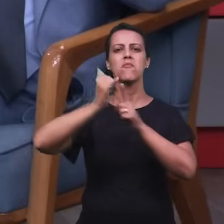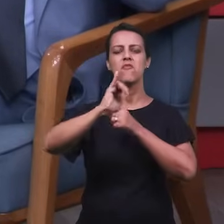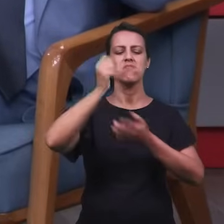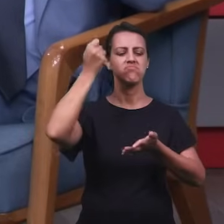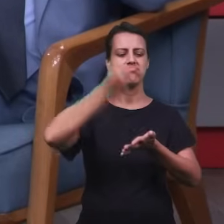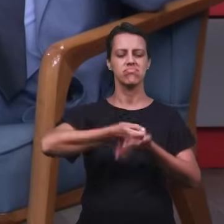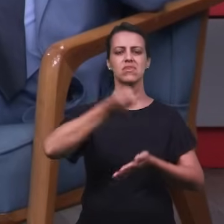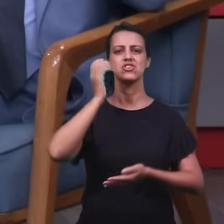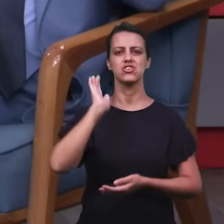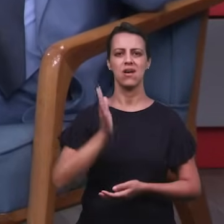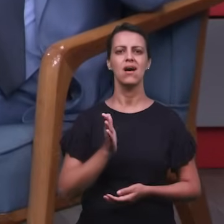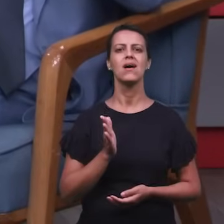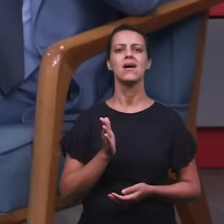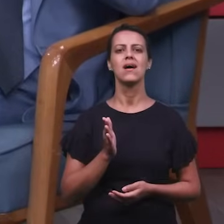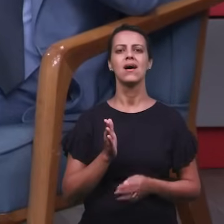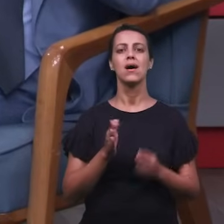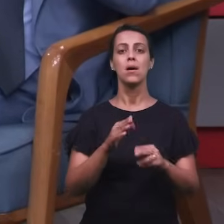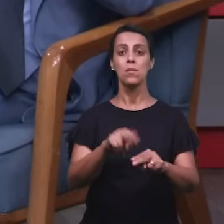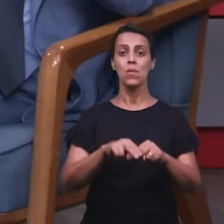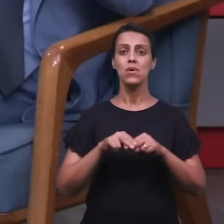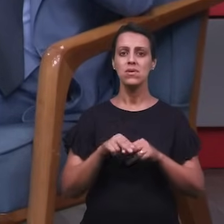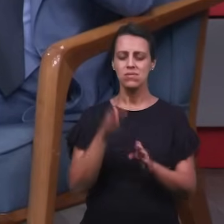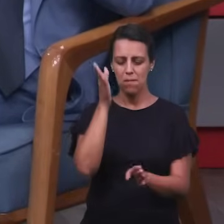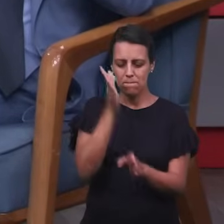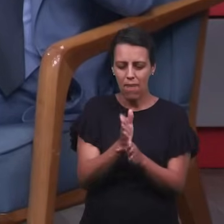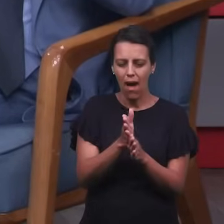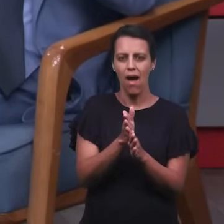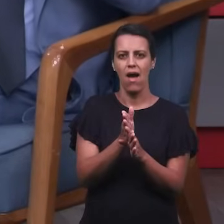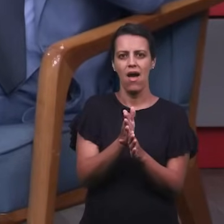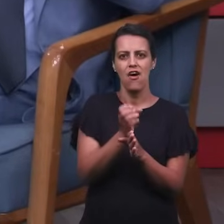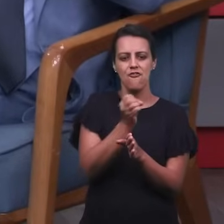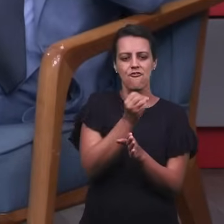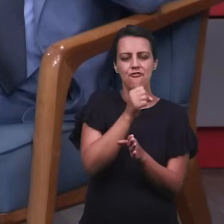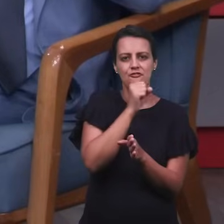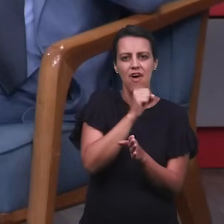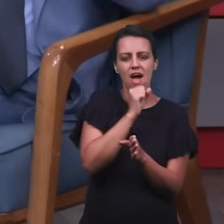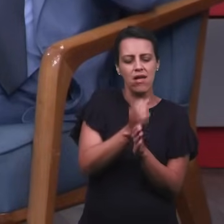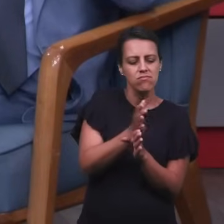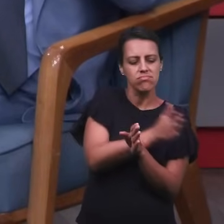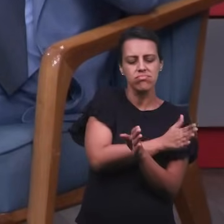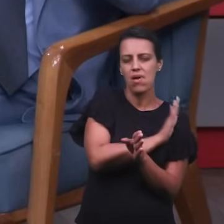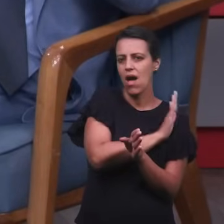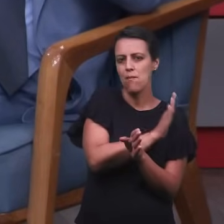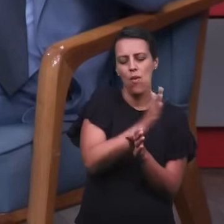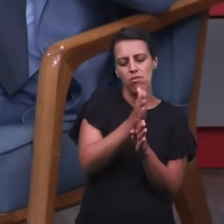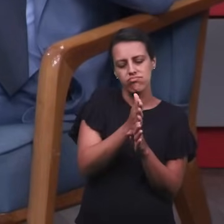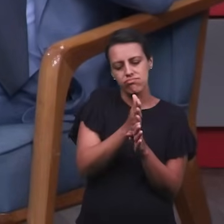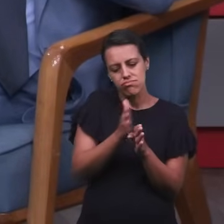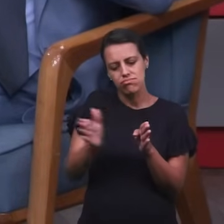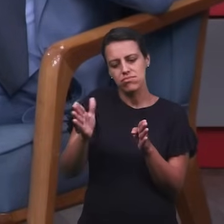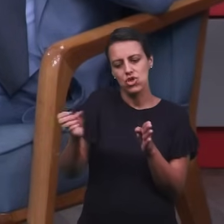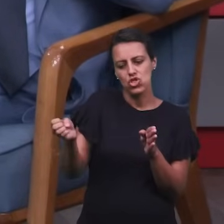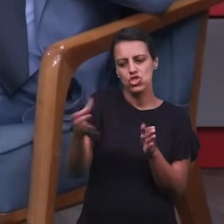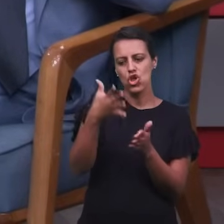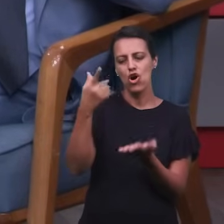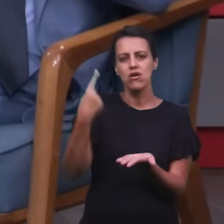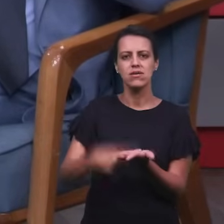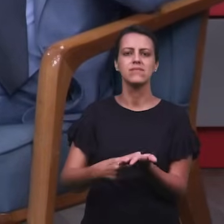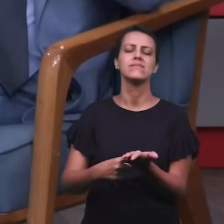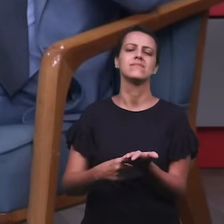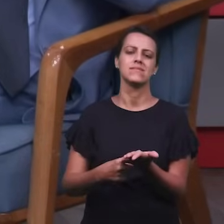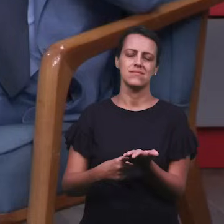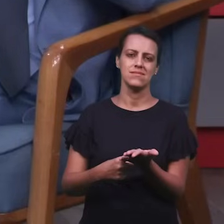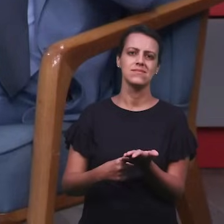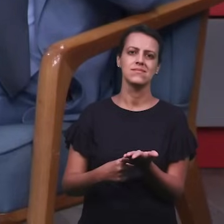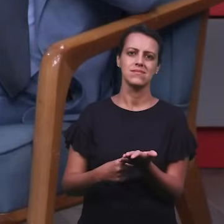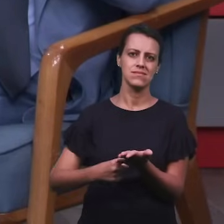igreja. Então o novo pacto, também chamado de nova aliança,